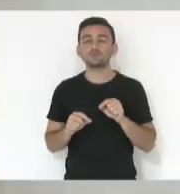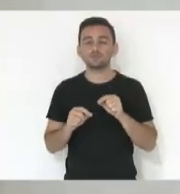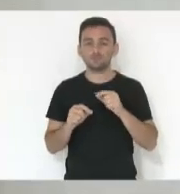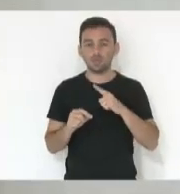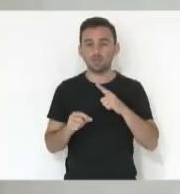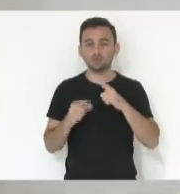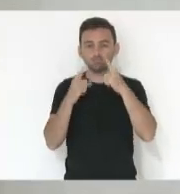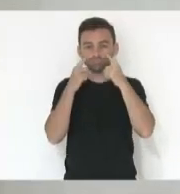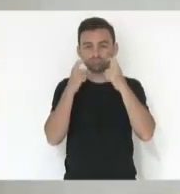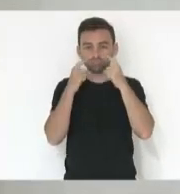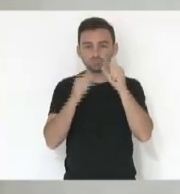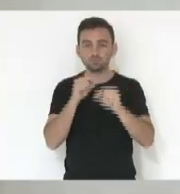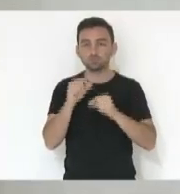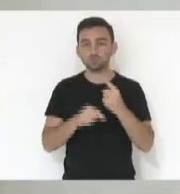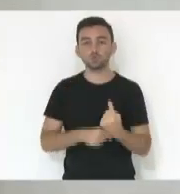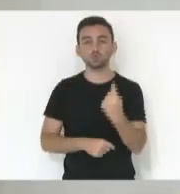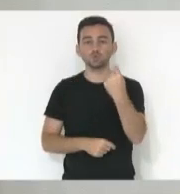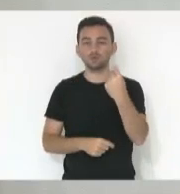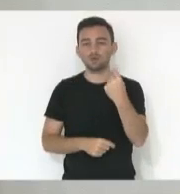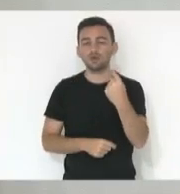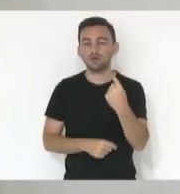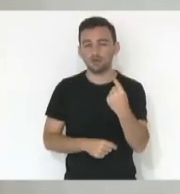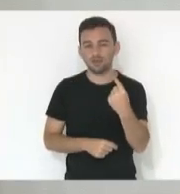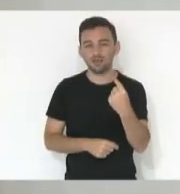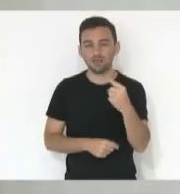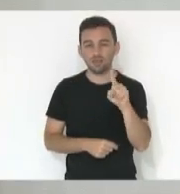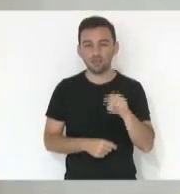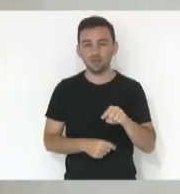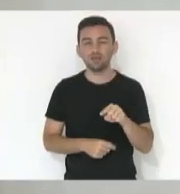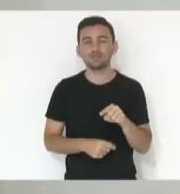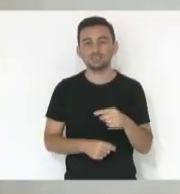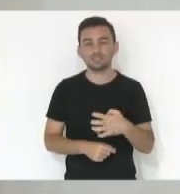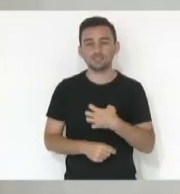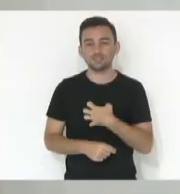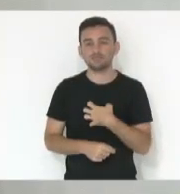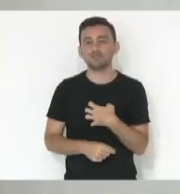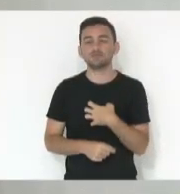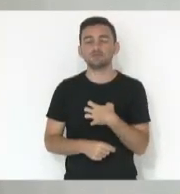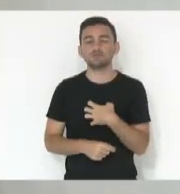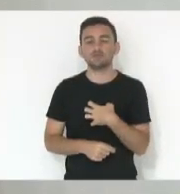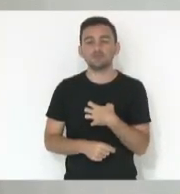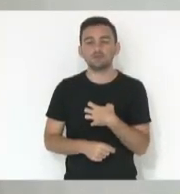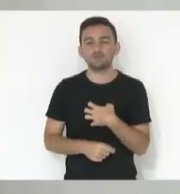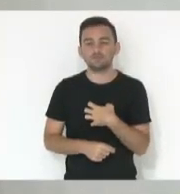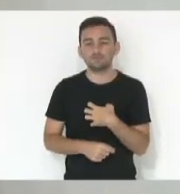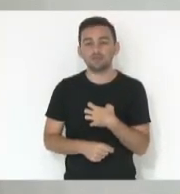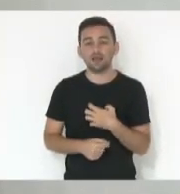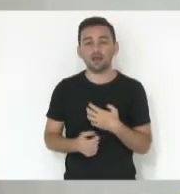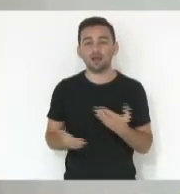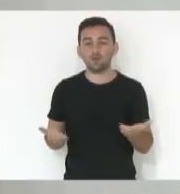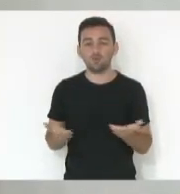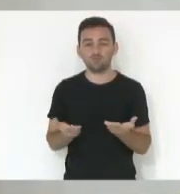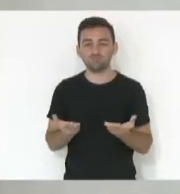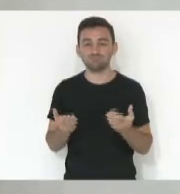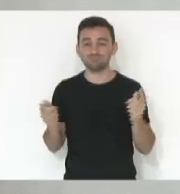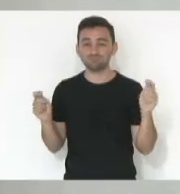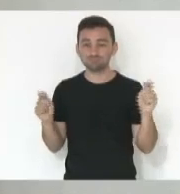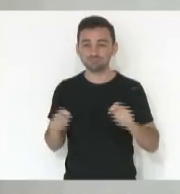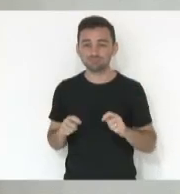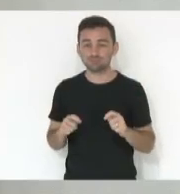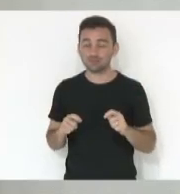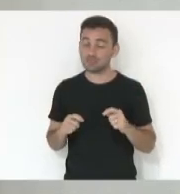em que as mulheres agricultoras agora sentem com a possibilidade, acredito que